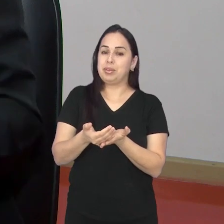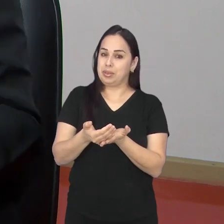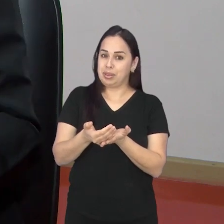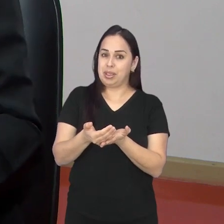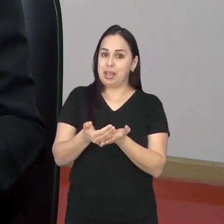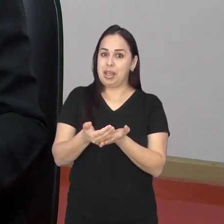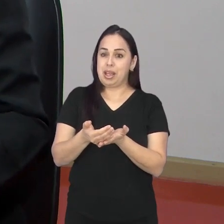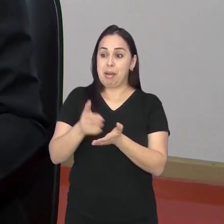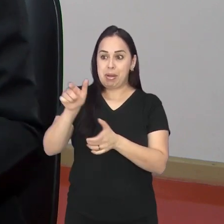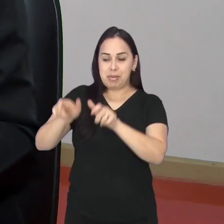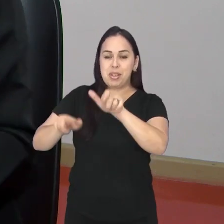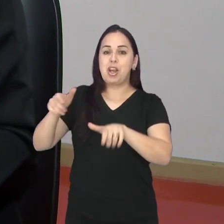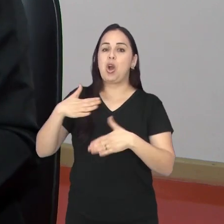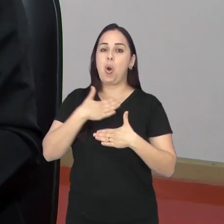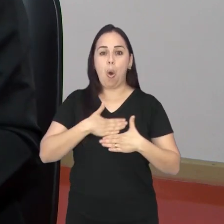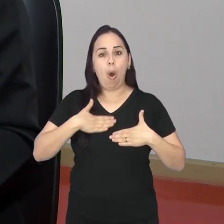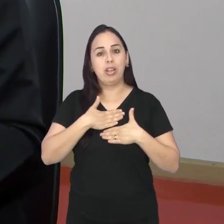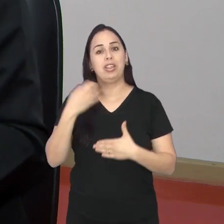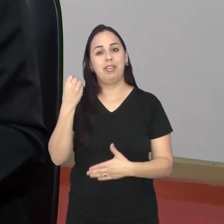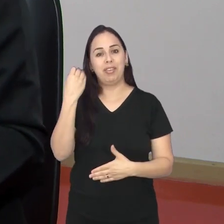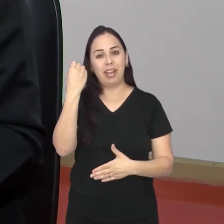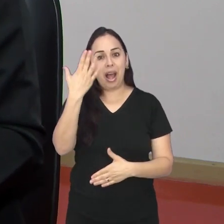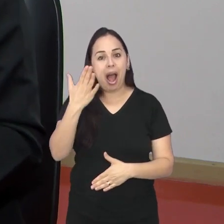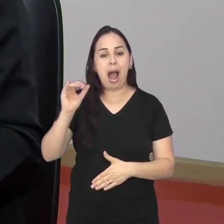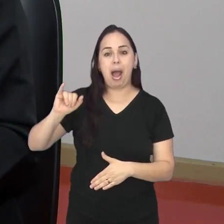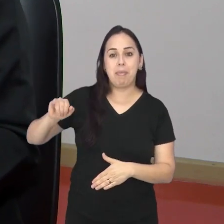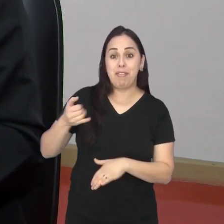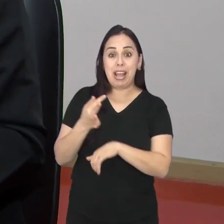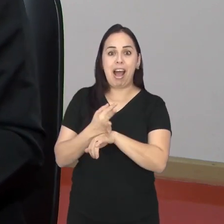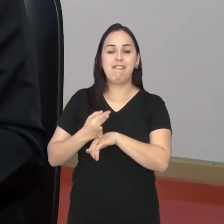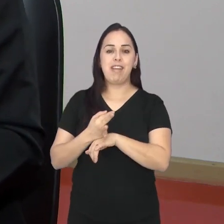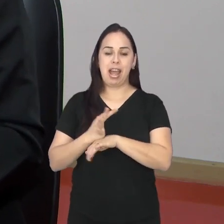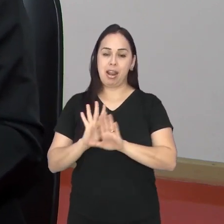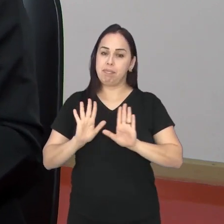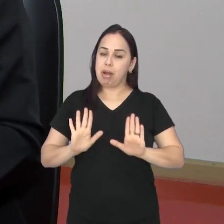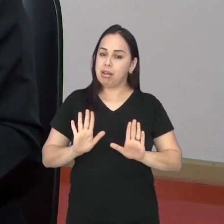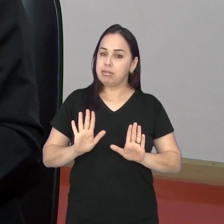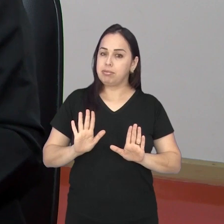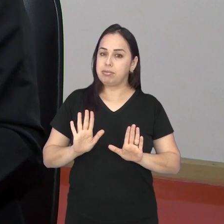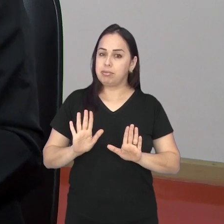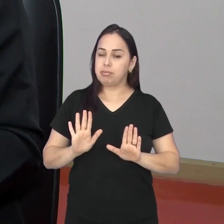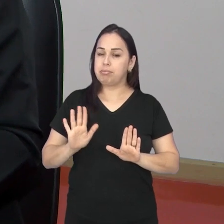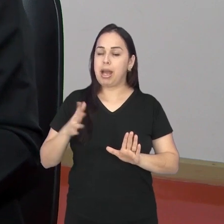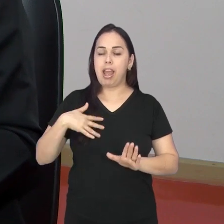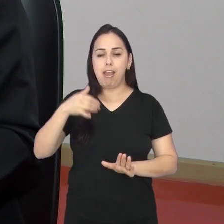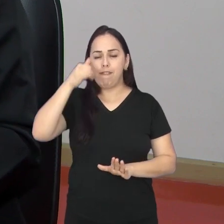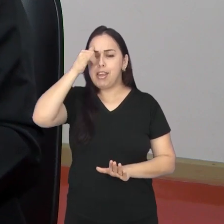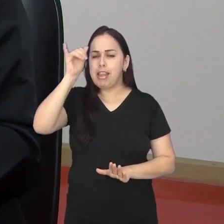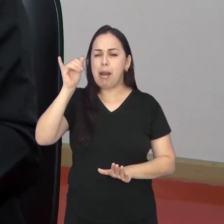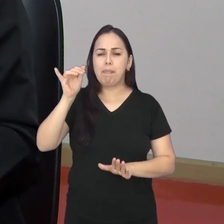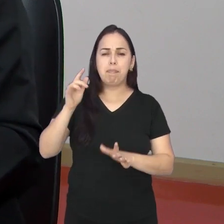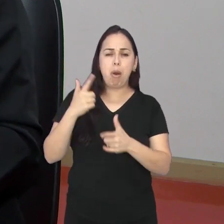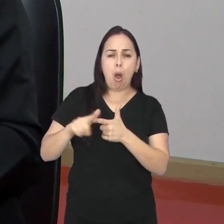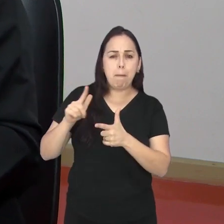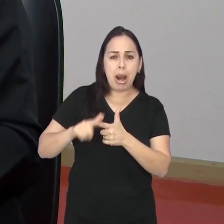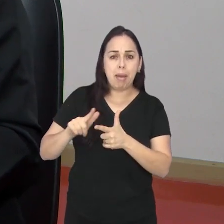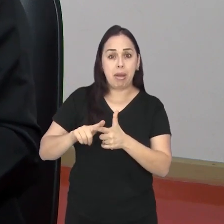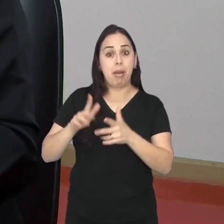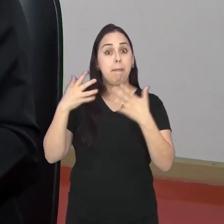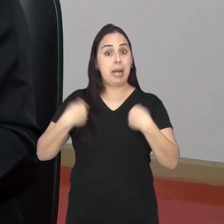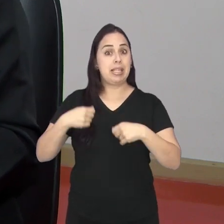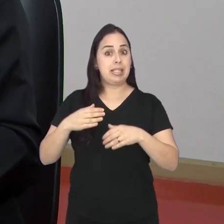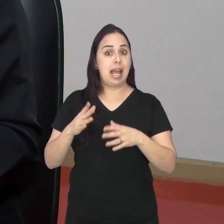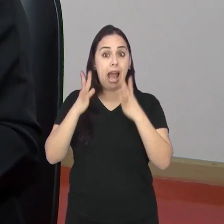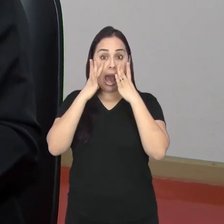muito propício para quem gosta de viajar, de passear, aproveitando as férias. Mas olha, para não ter dor de cabeça, é preciso ter